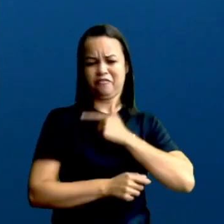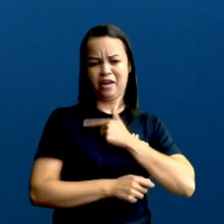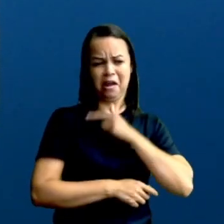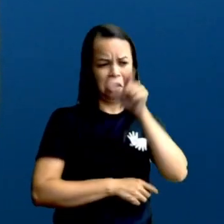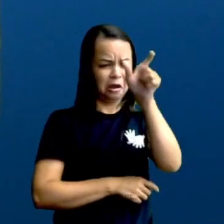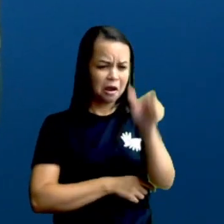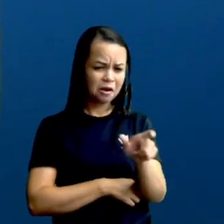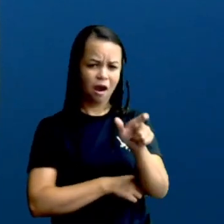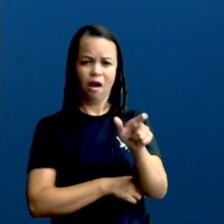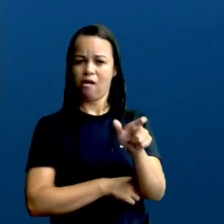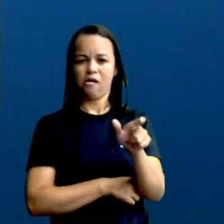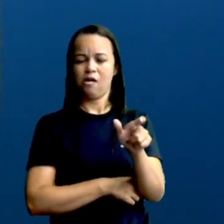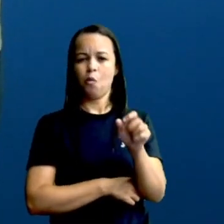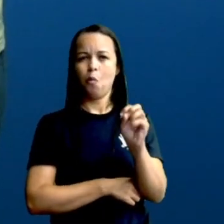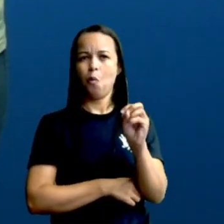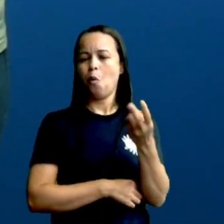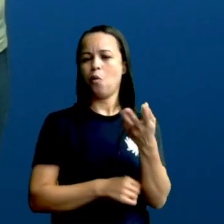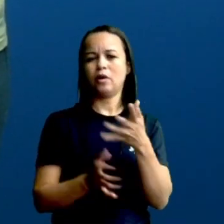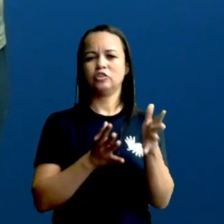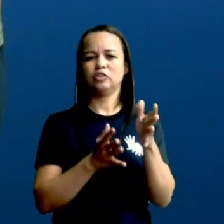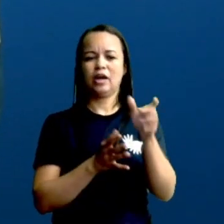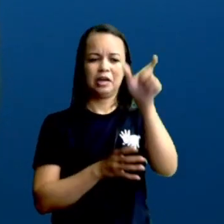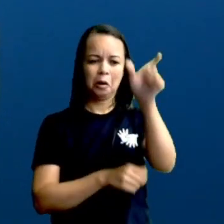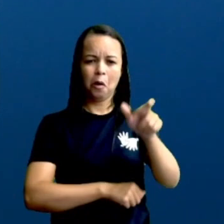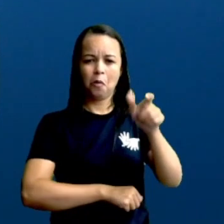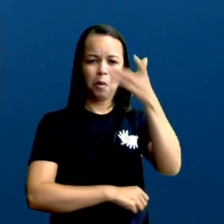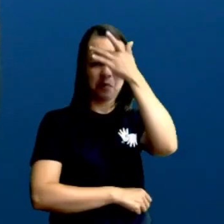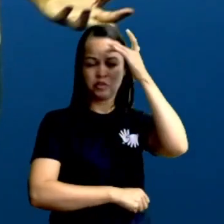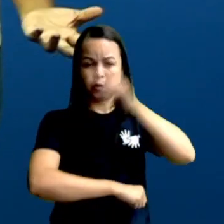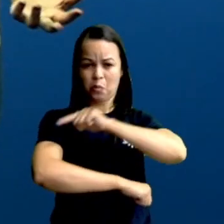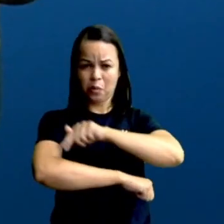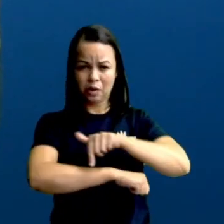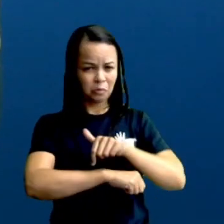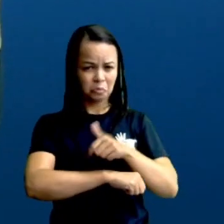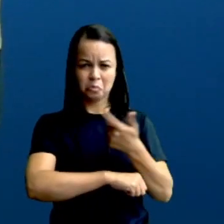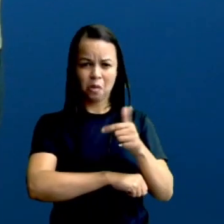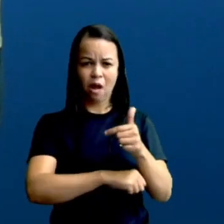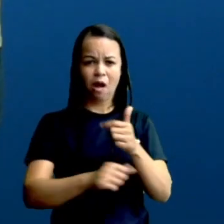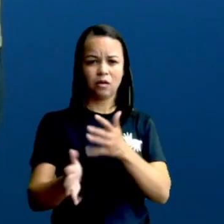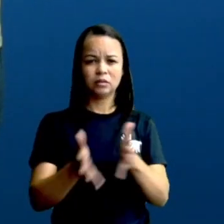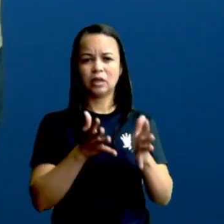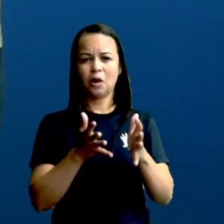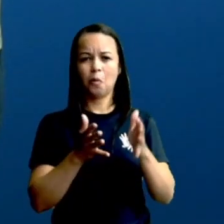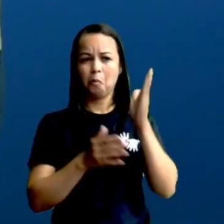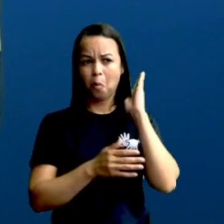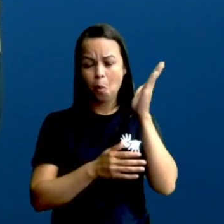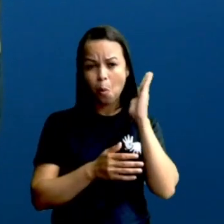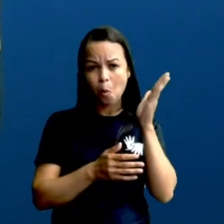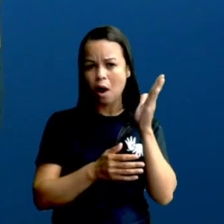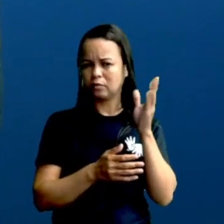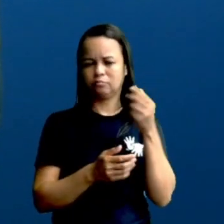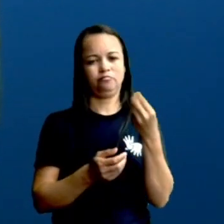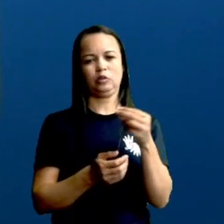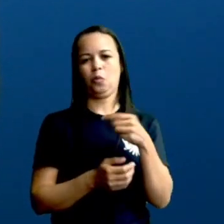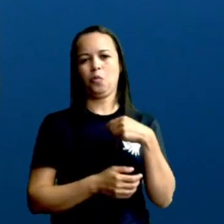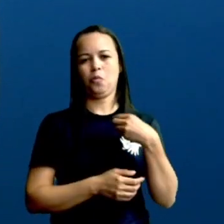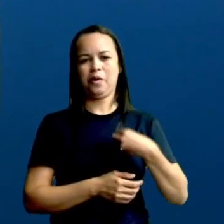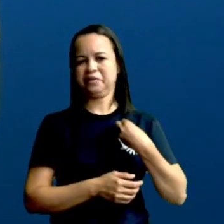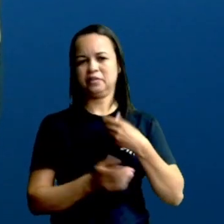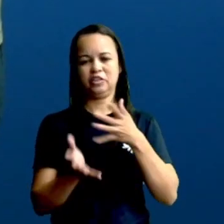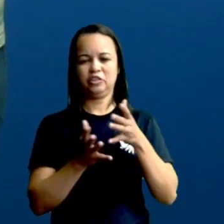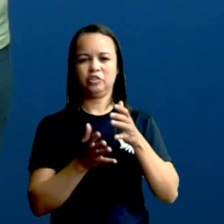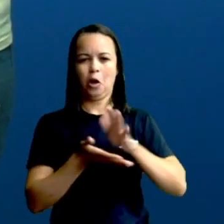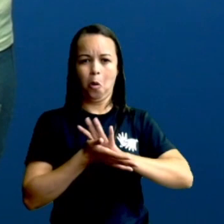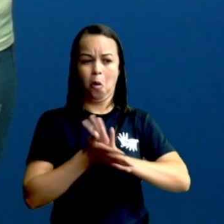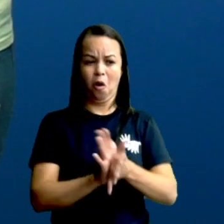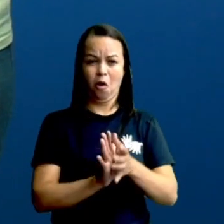feia, ou achar que ela não é uma pessoa educada, achar que é uma pessoa burra, que a gente nem deve, né? Não existem, isso é horrível